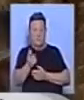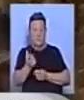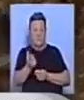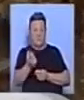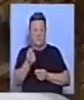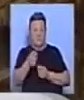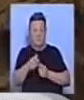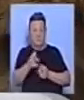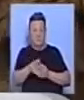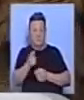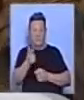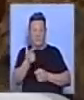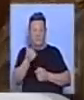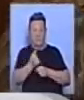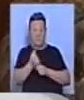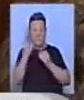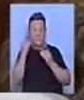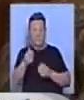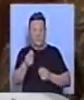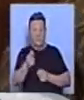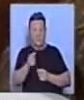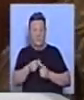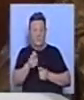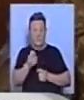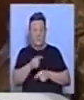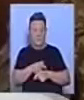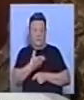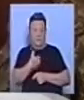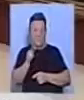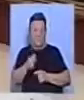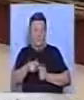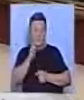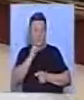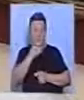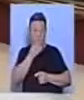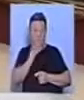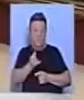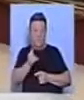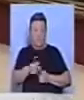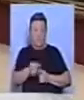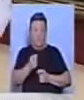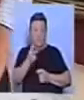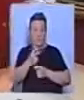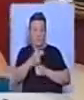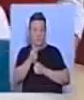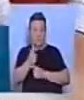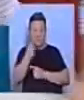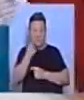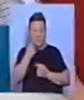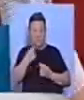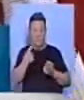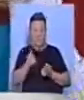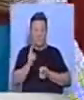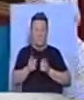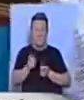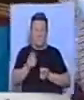fragmento tempo do da época vamos continuar a falar mais à frente à porta de mais reflexiva tentado mostrar o que